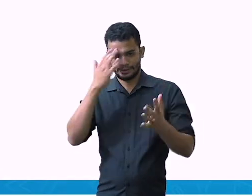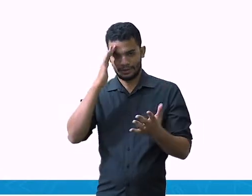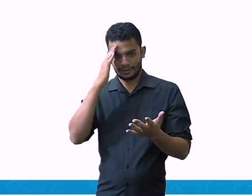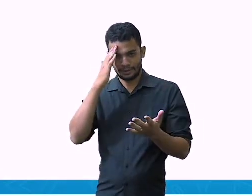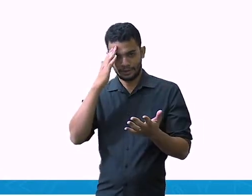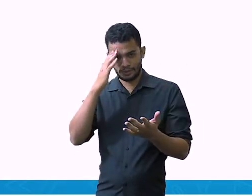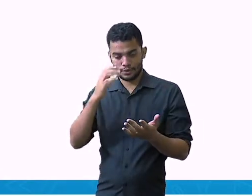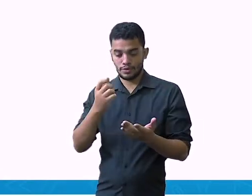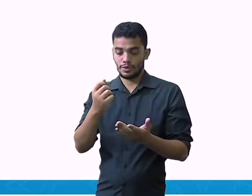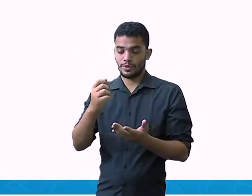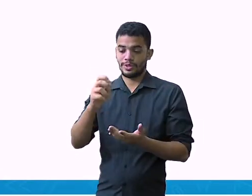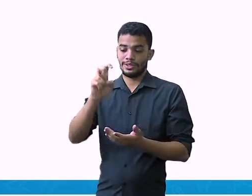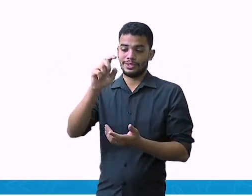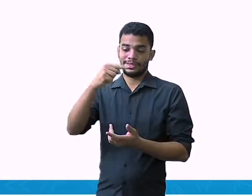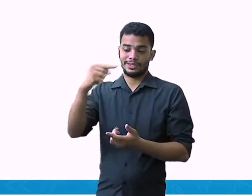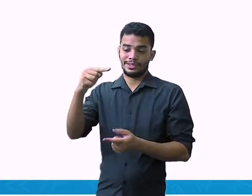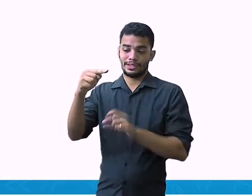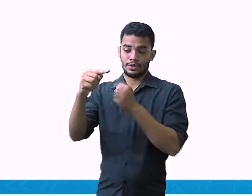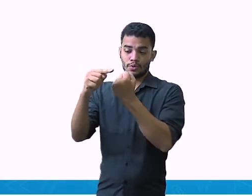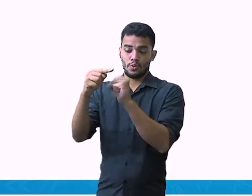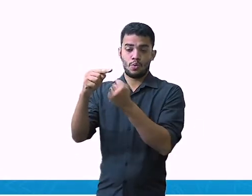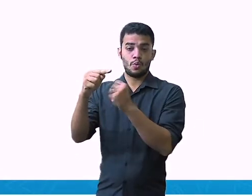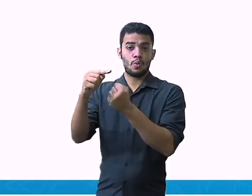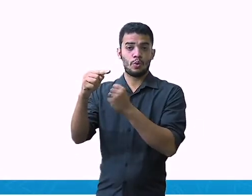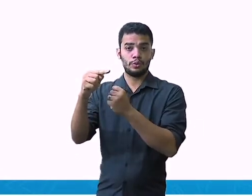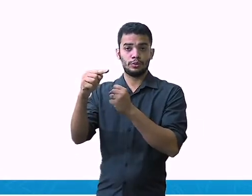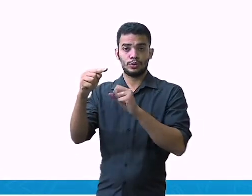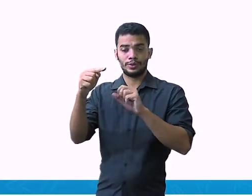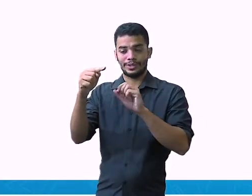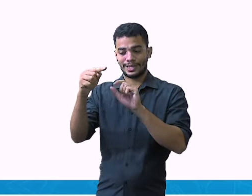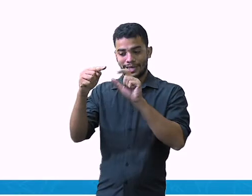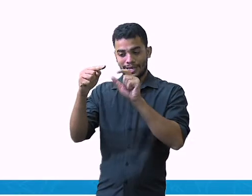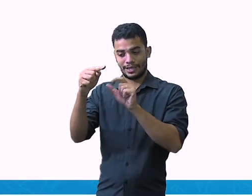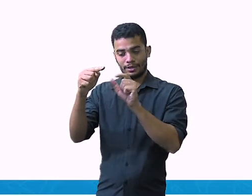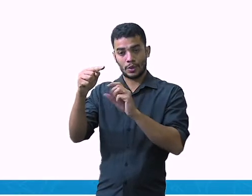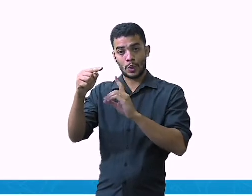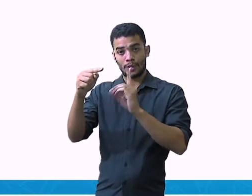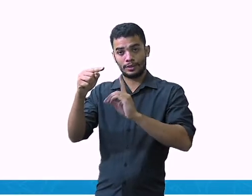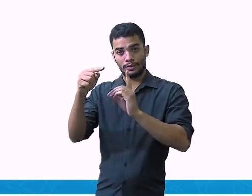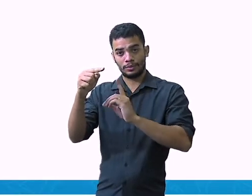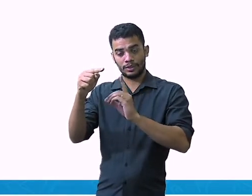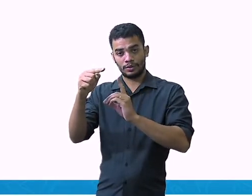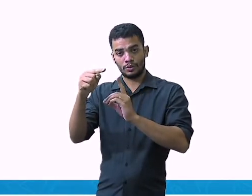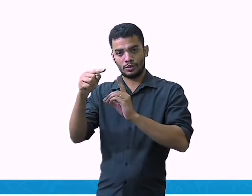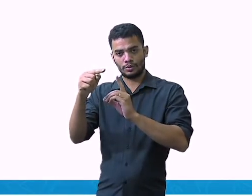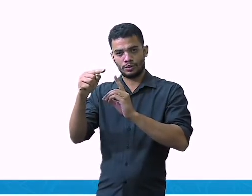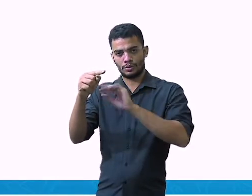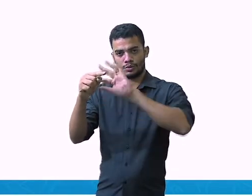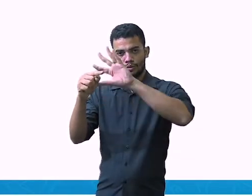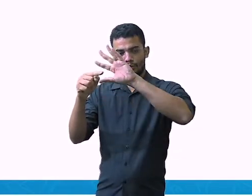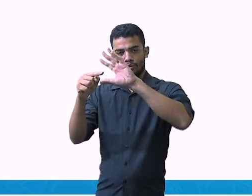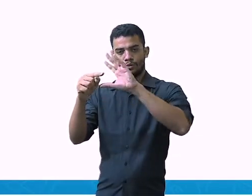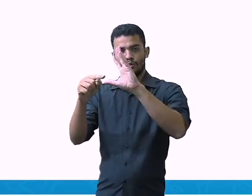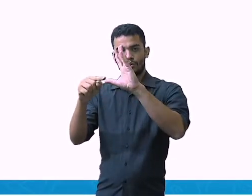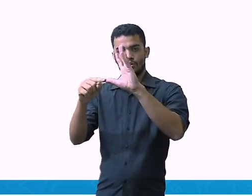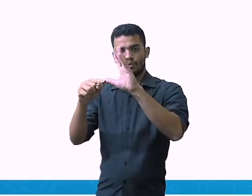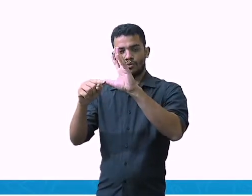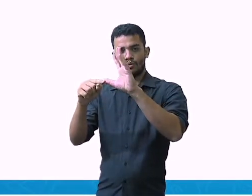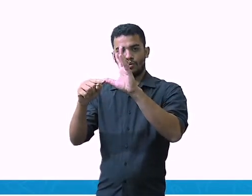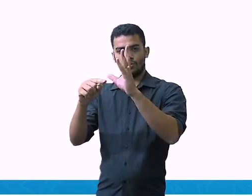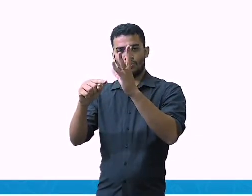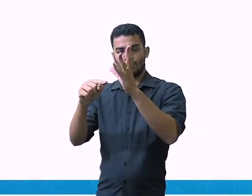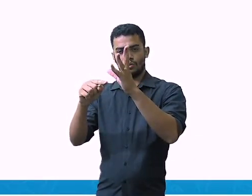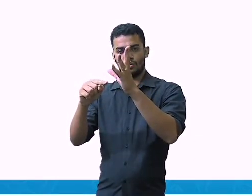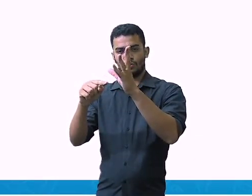quê? Todas as partes que o meu todo foi dividido. Lembra que esse traço significa divisão? Então,